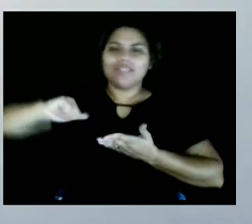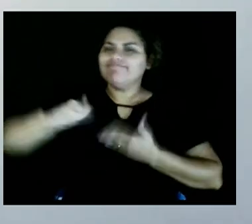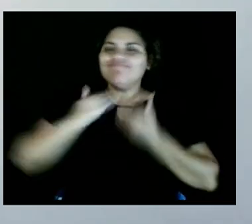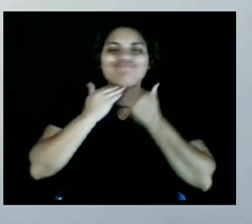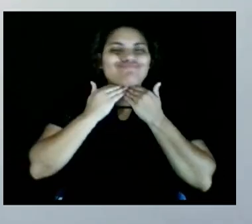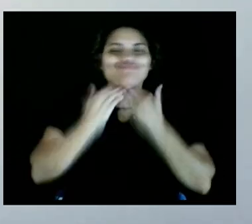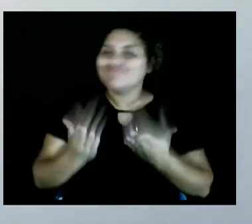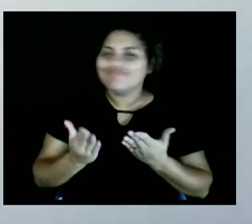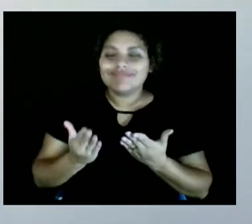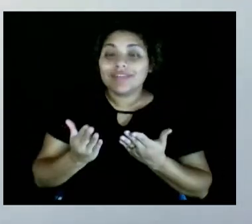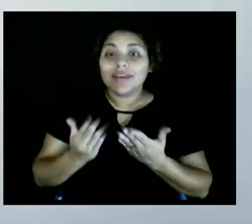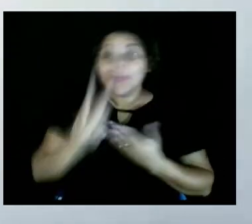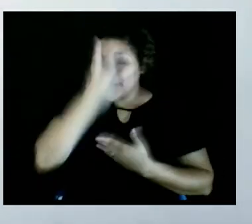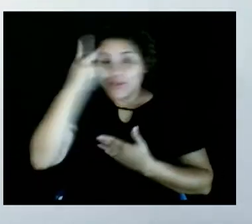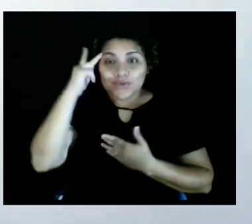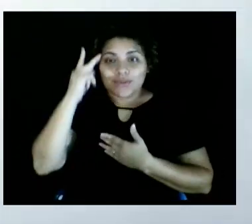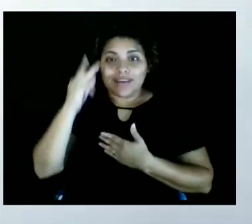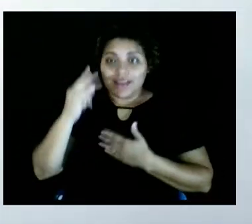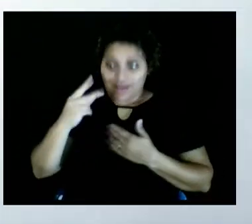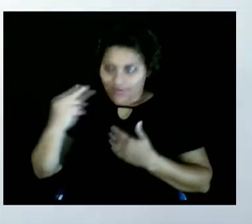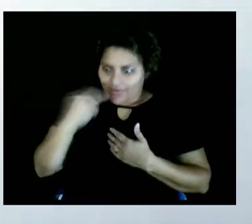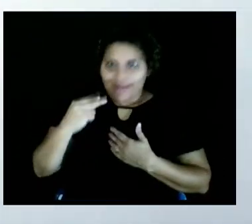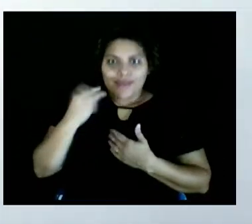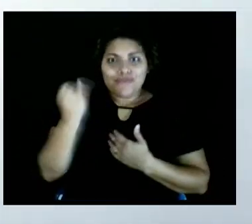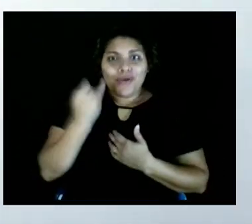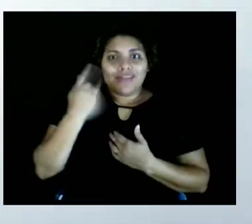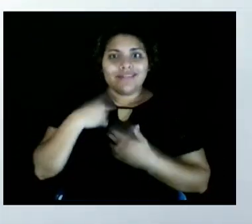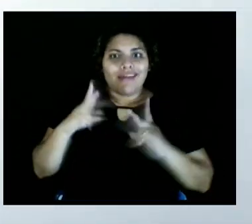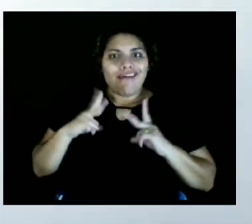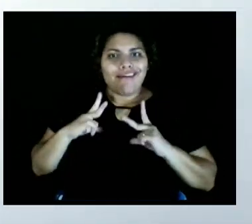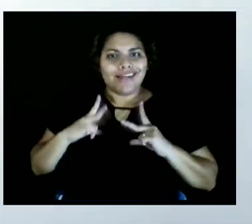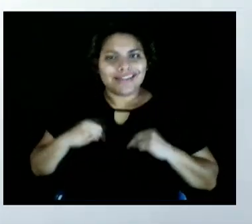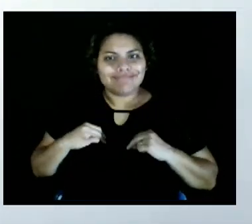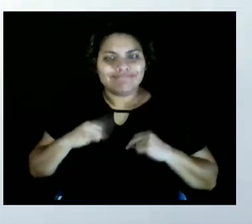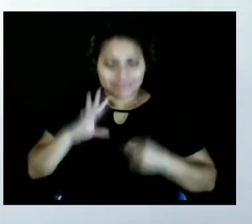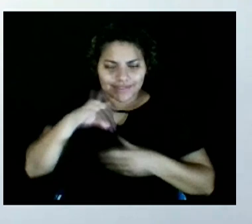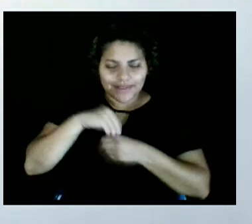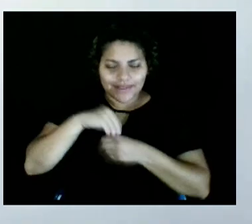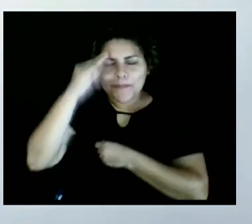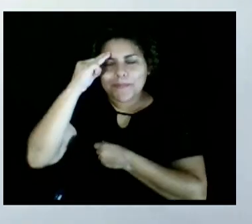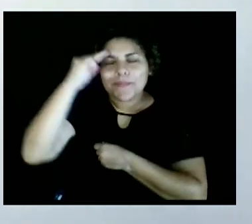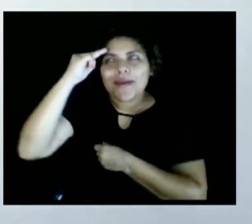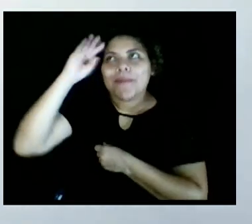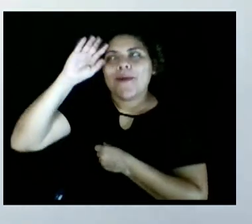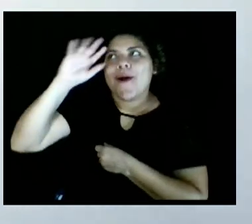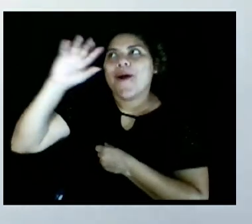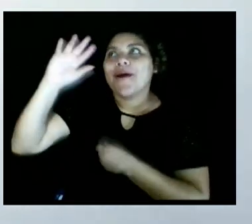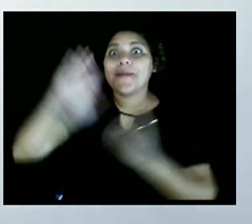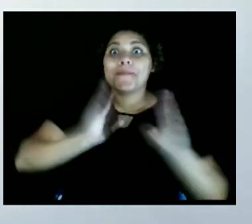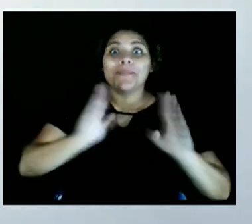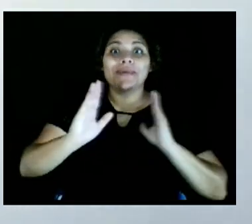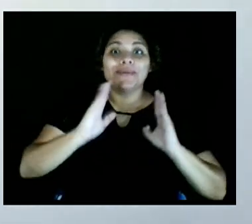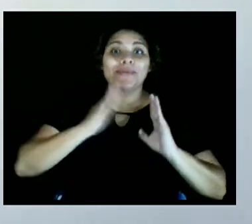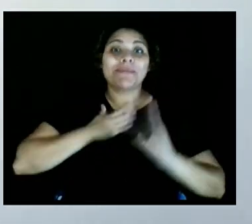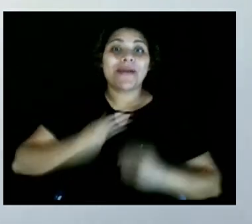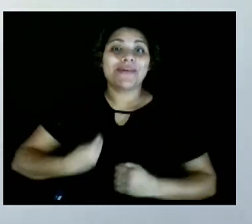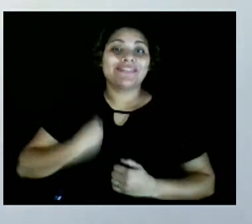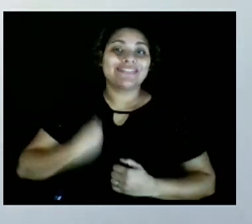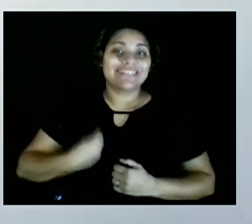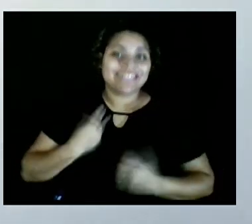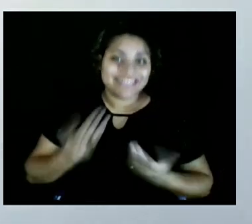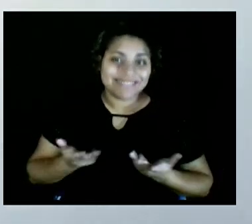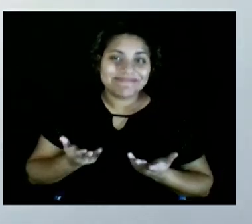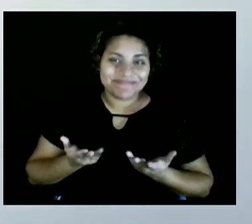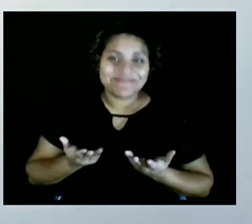reconhecido dentro dessas memórias, dessa fase da vida. Então, o